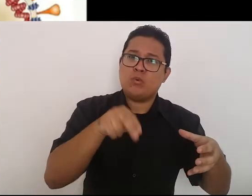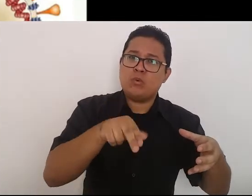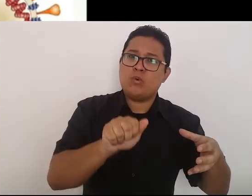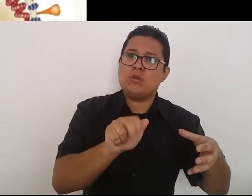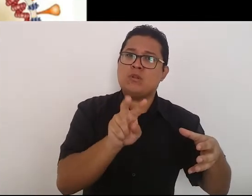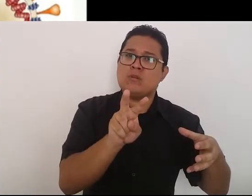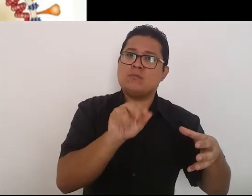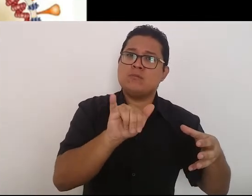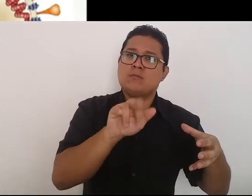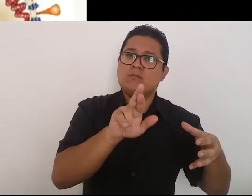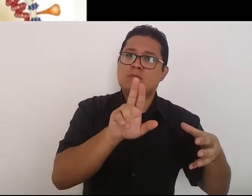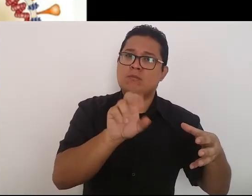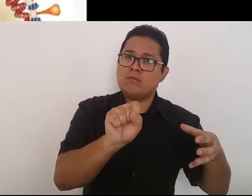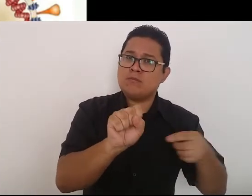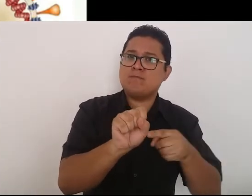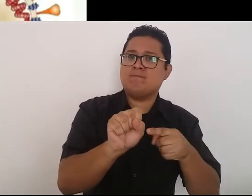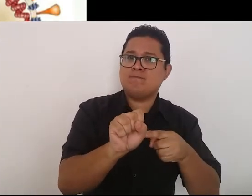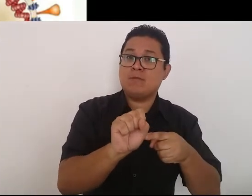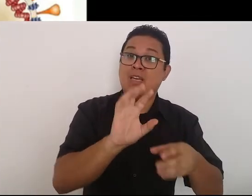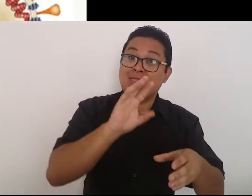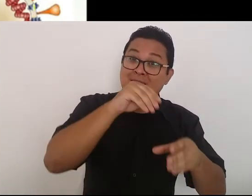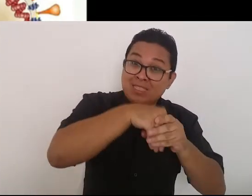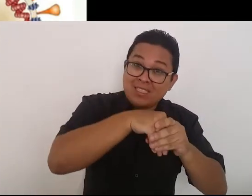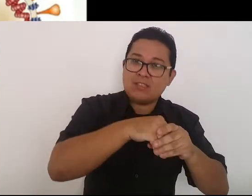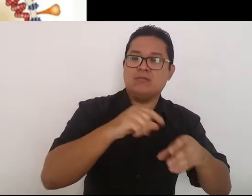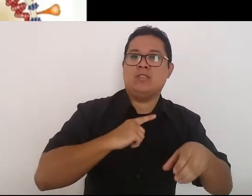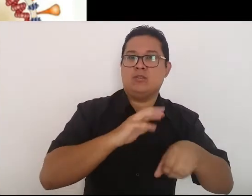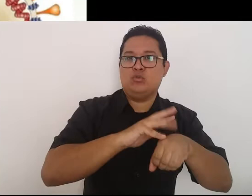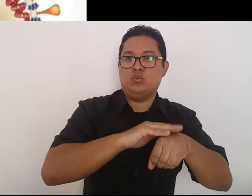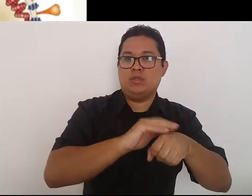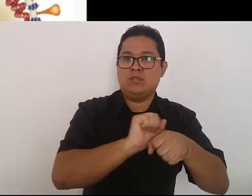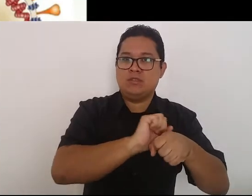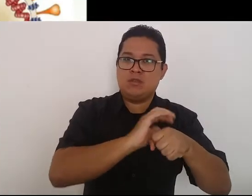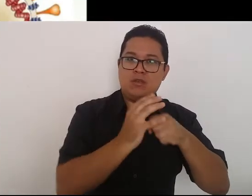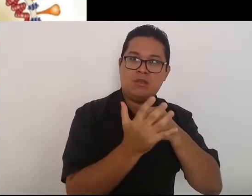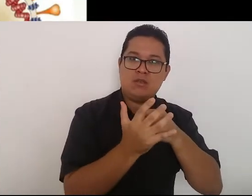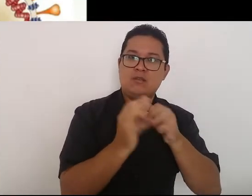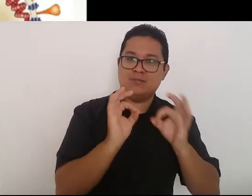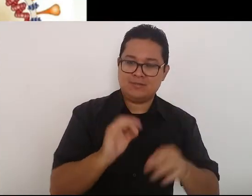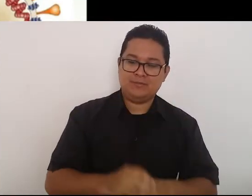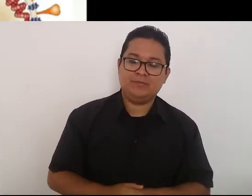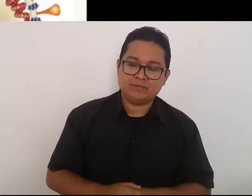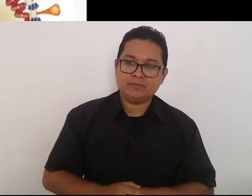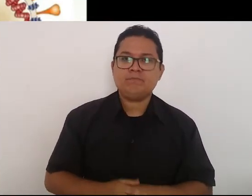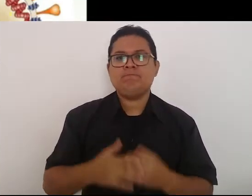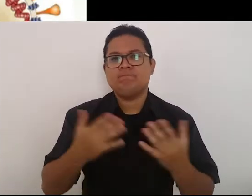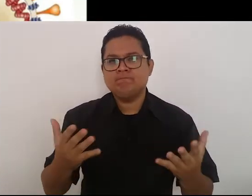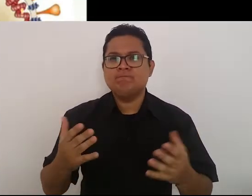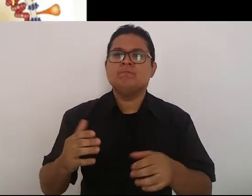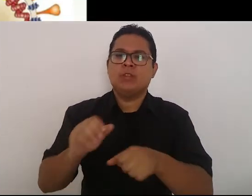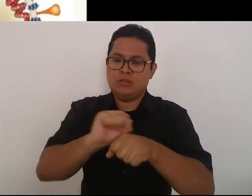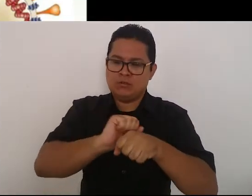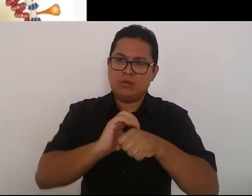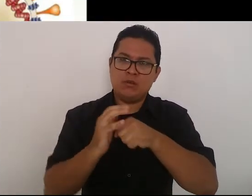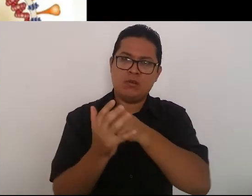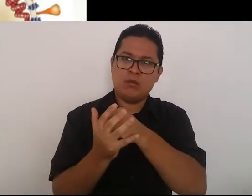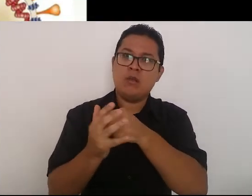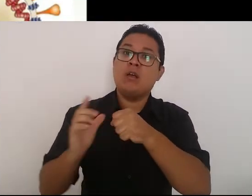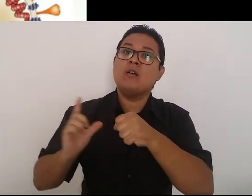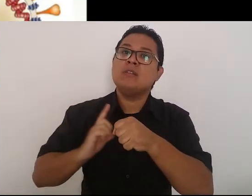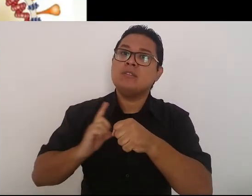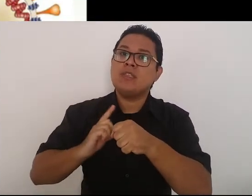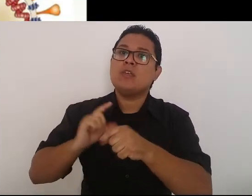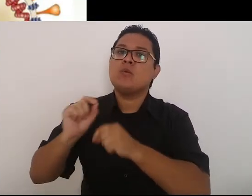vê as outras aulas, ele é um vírus envelopado, ou seja, ele tem um envelope e lá dentro ele